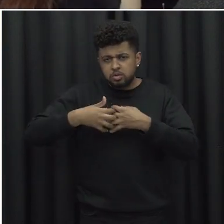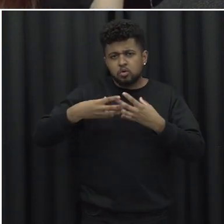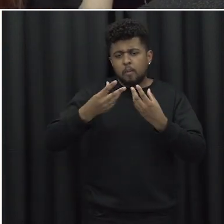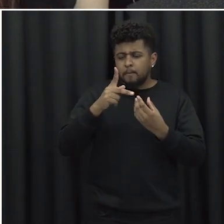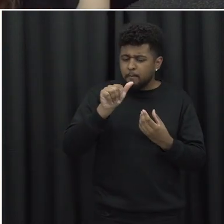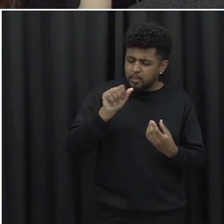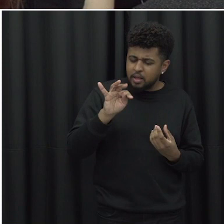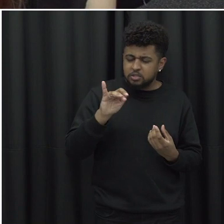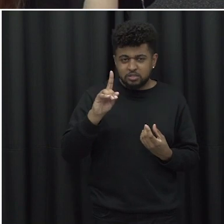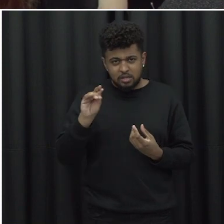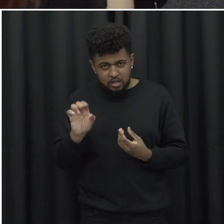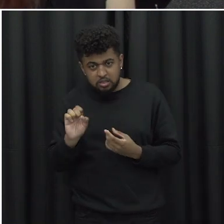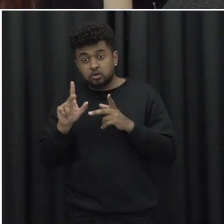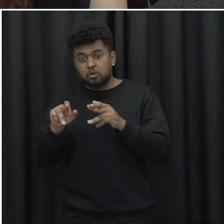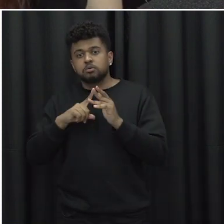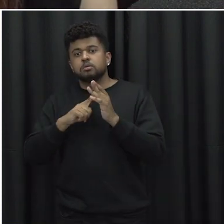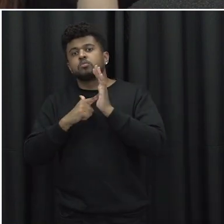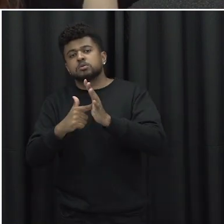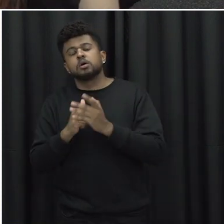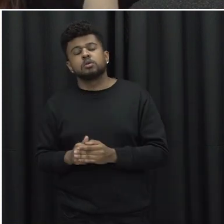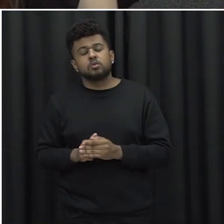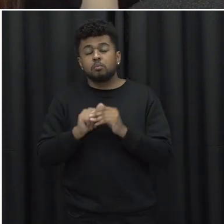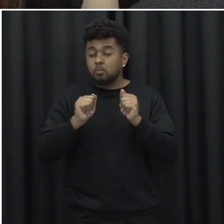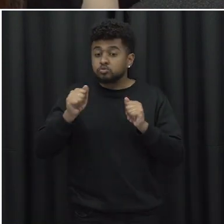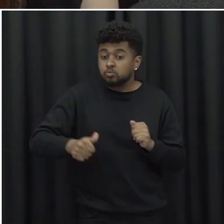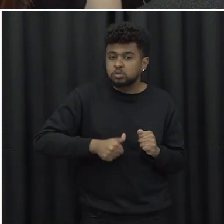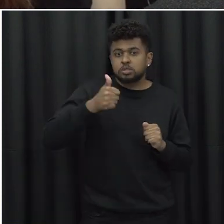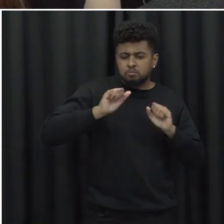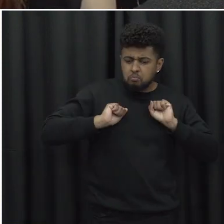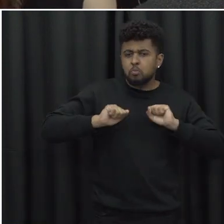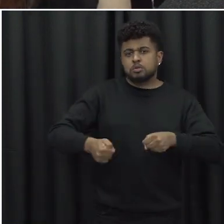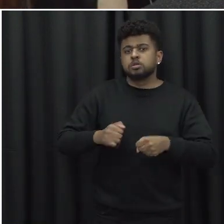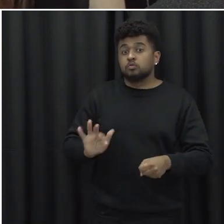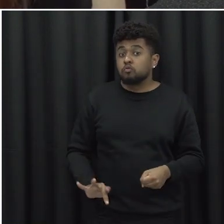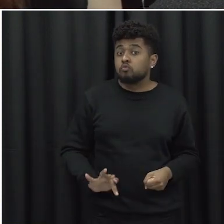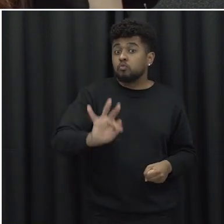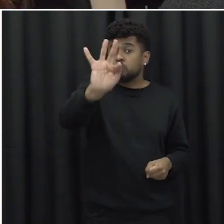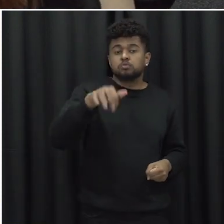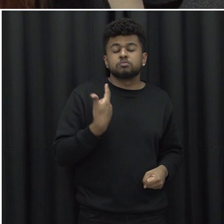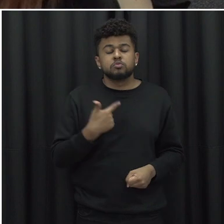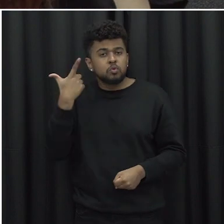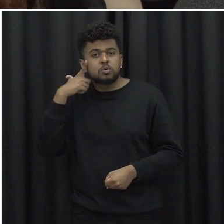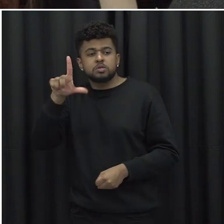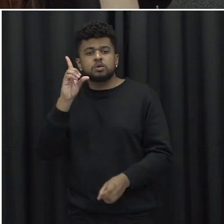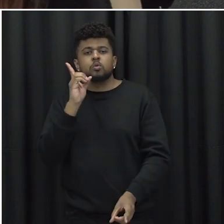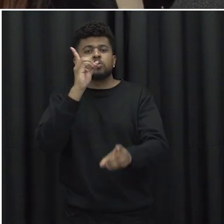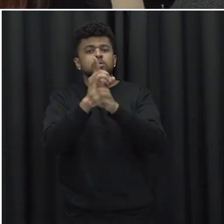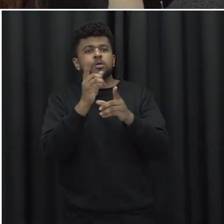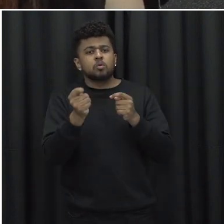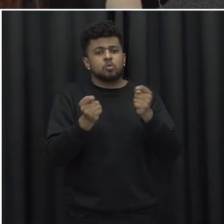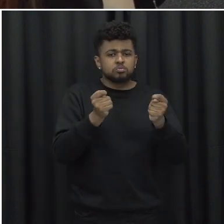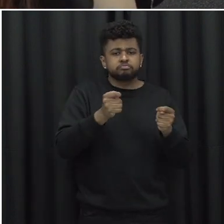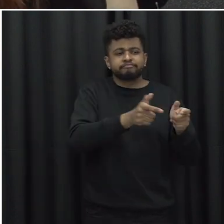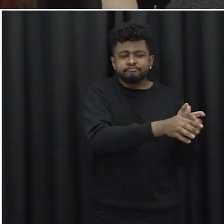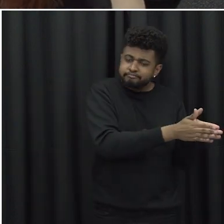que tenham neuroplasticidade, como os canabinoides têm demonstrado, pode ser um potencial aí futuramente para a